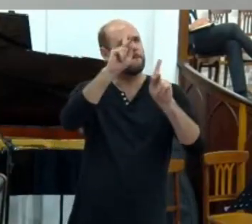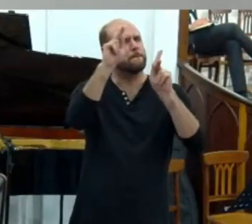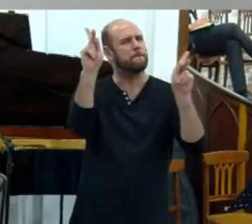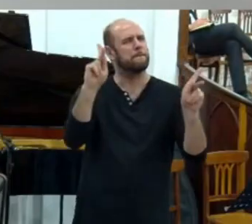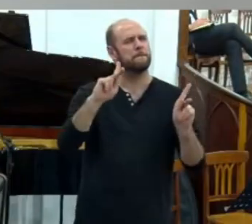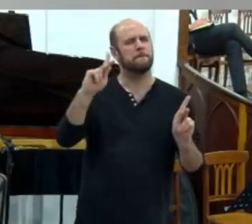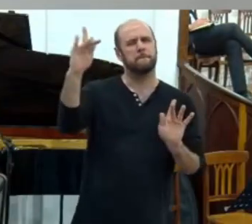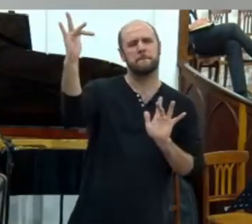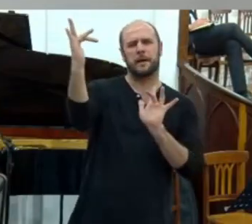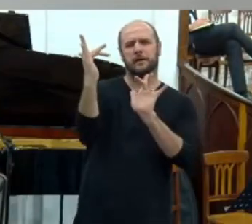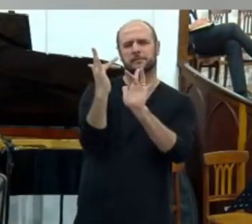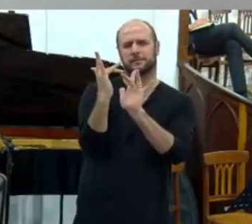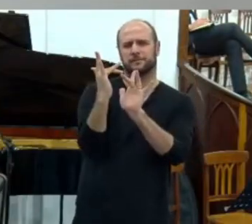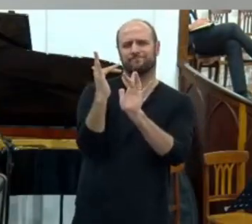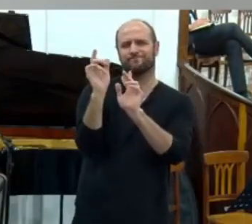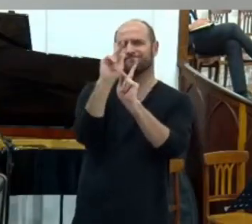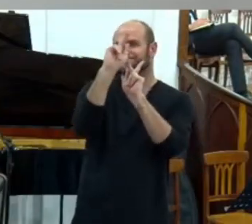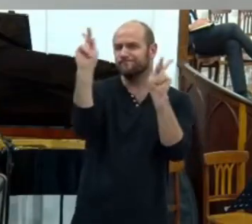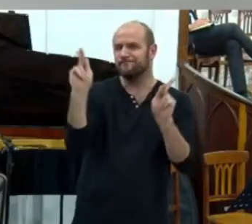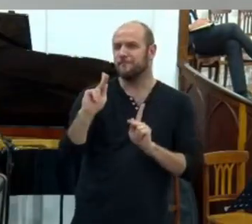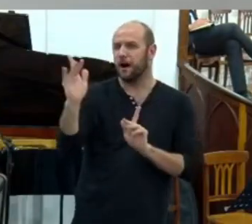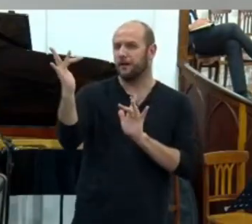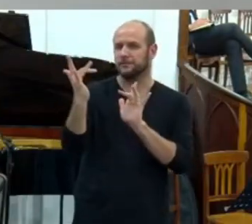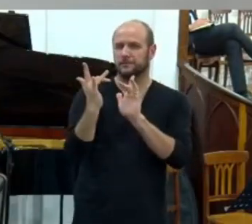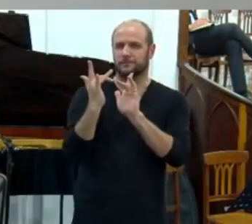Senhor. Paz com Deus.